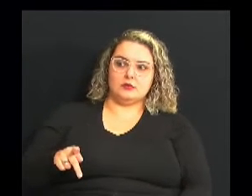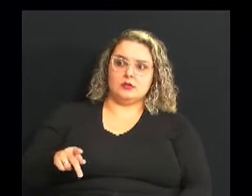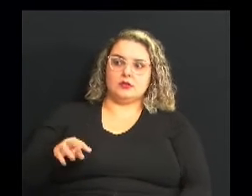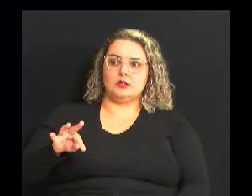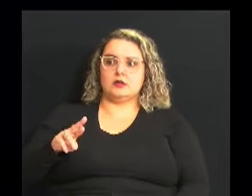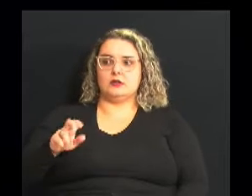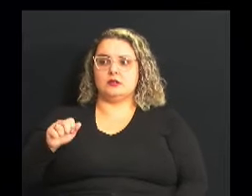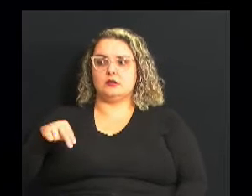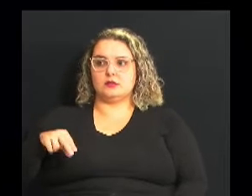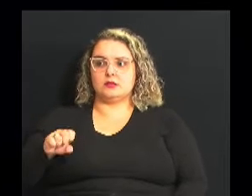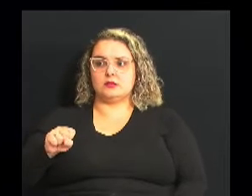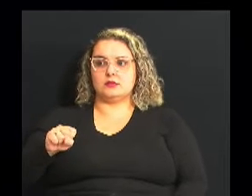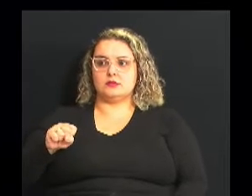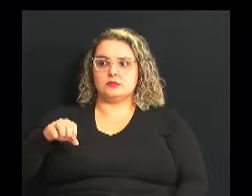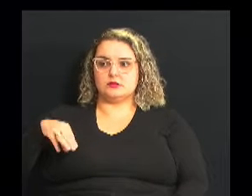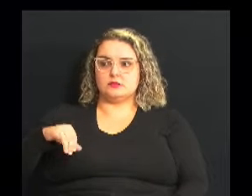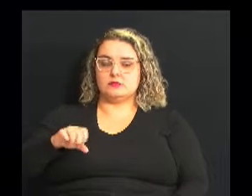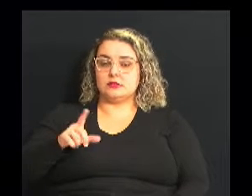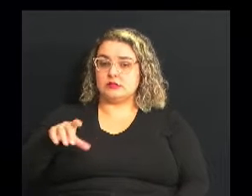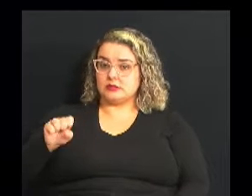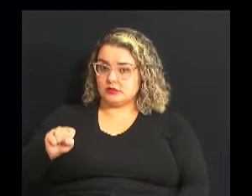TV Câmara,